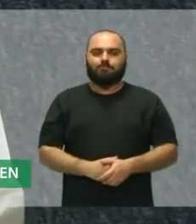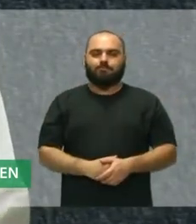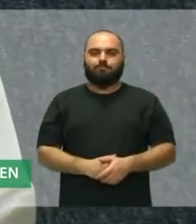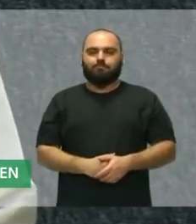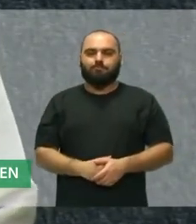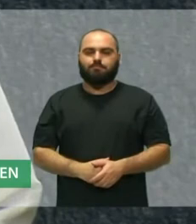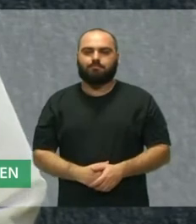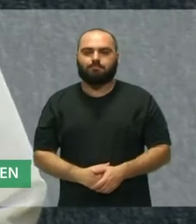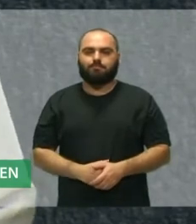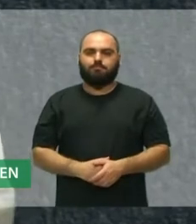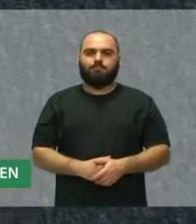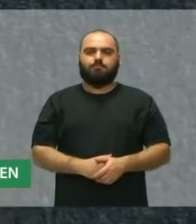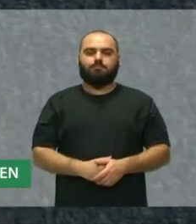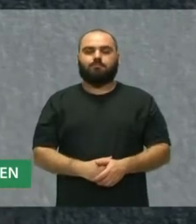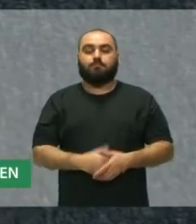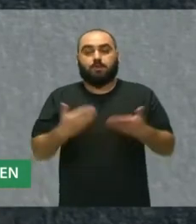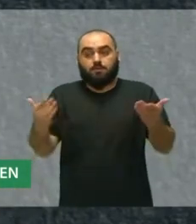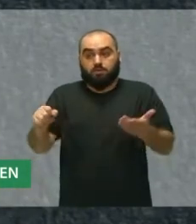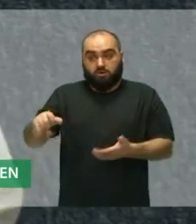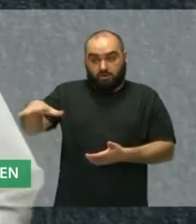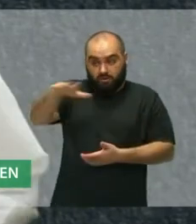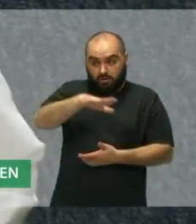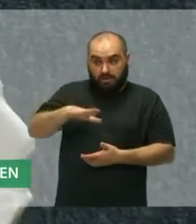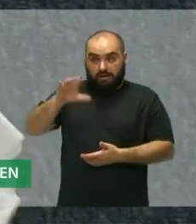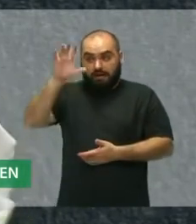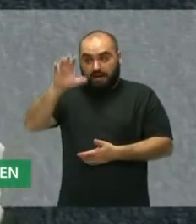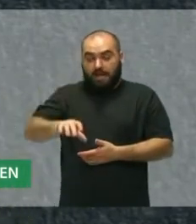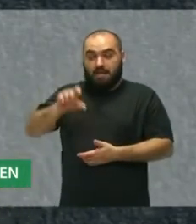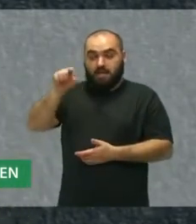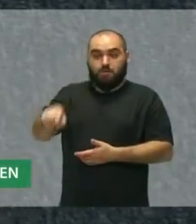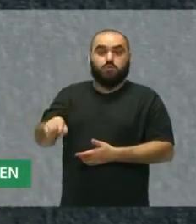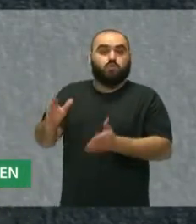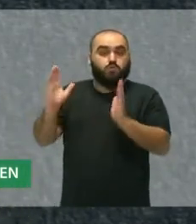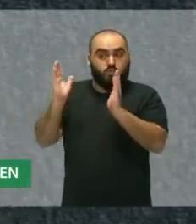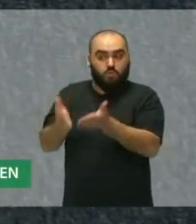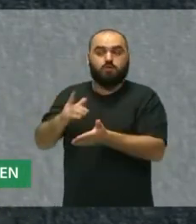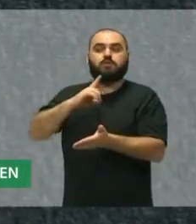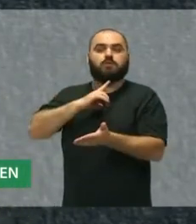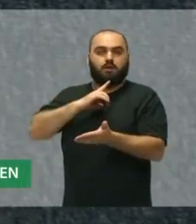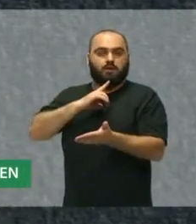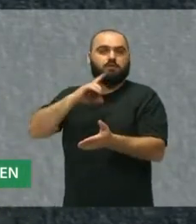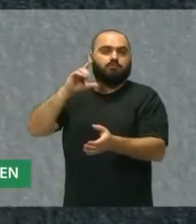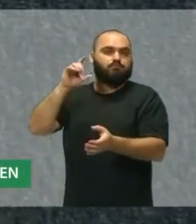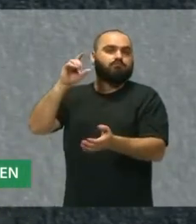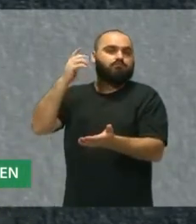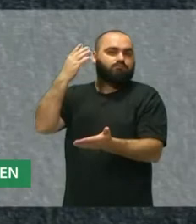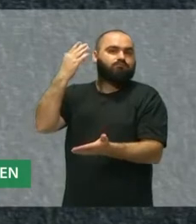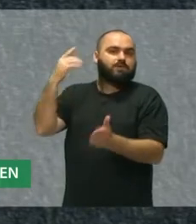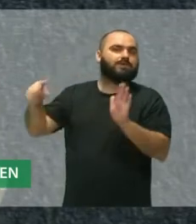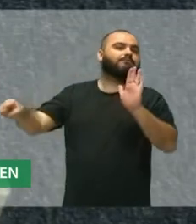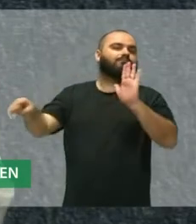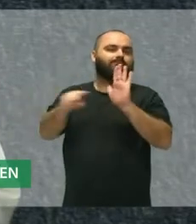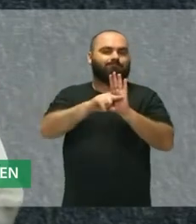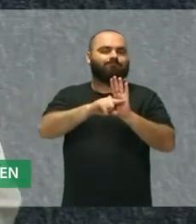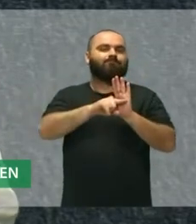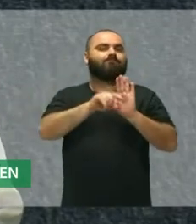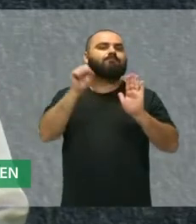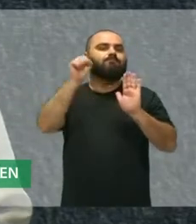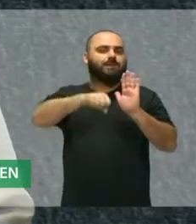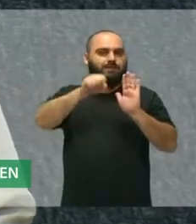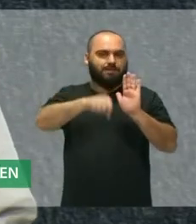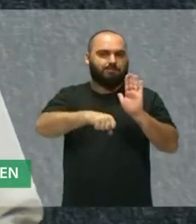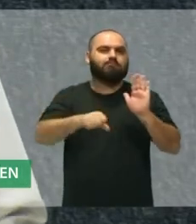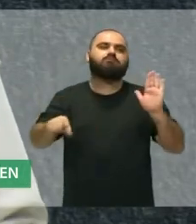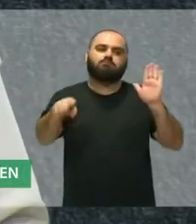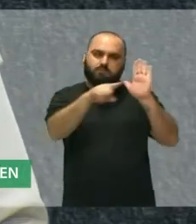Bom, em linhas gerais é isso. Hoje nós temos, sim, um déficit operacional, nós temos, sim, uma dívida com o